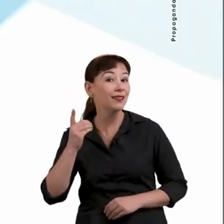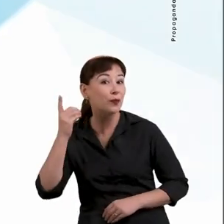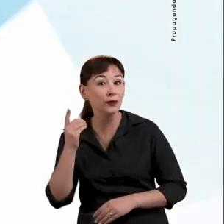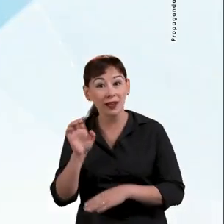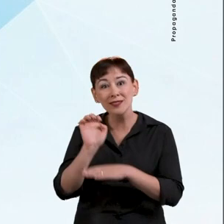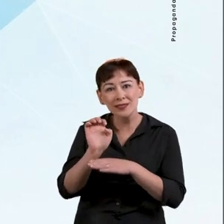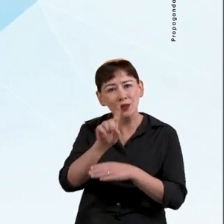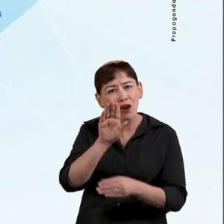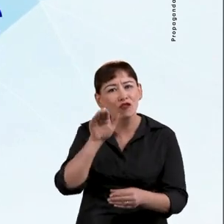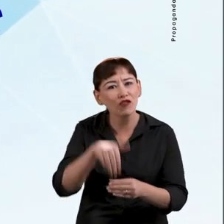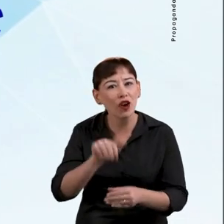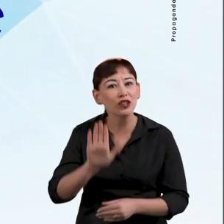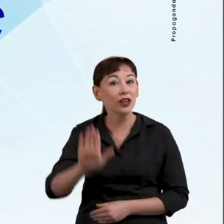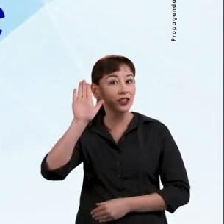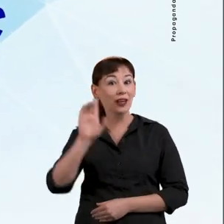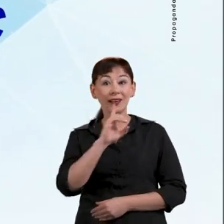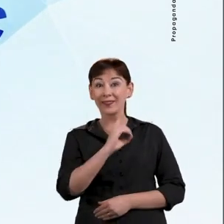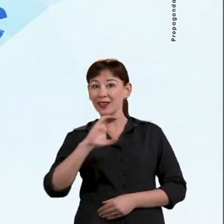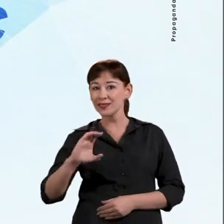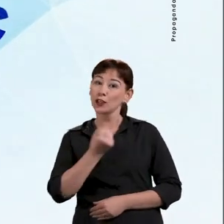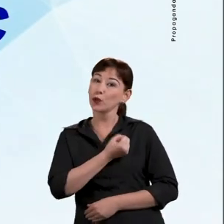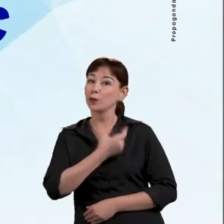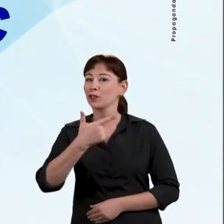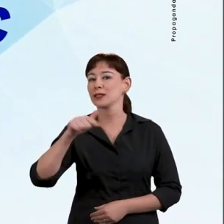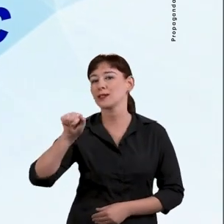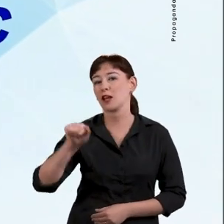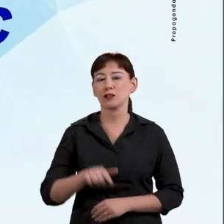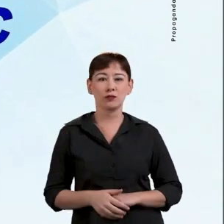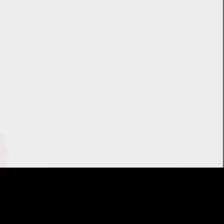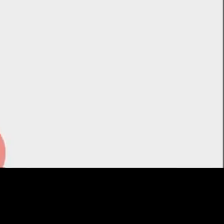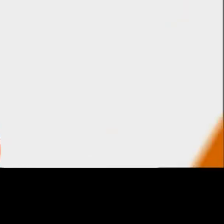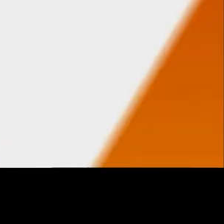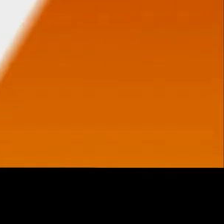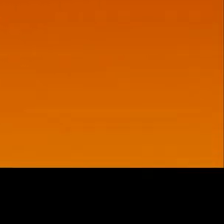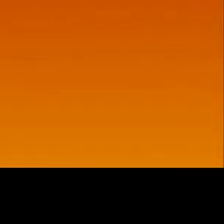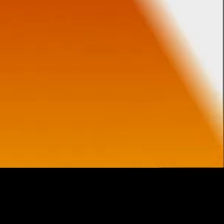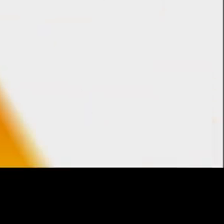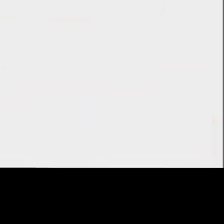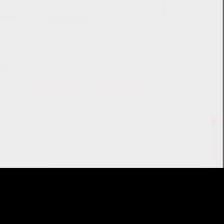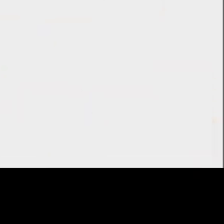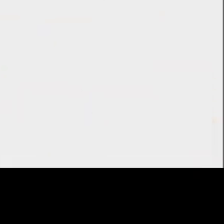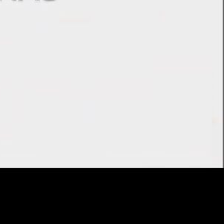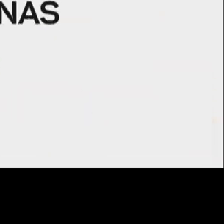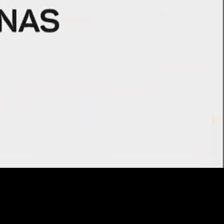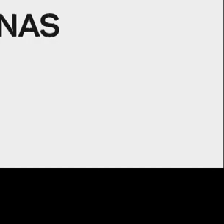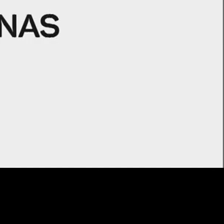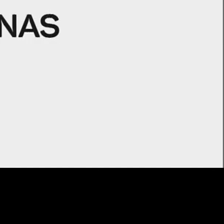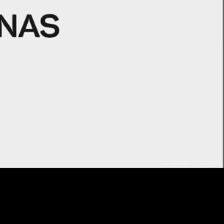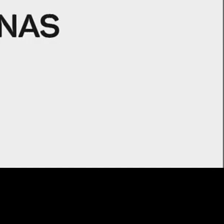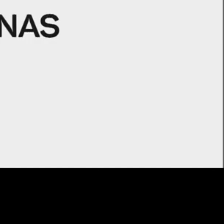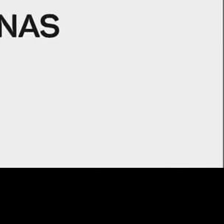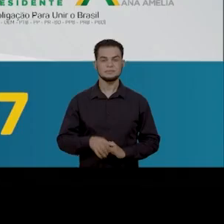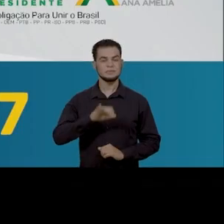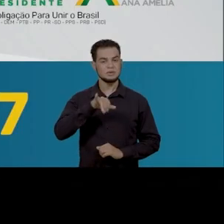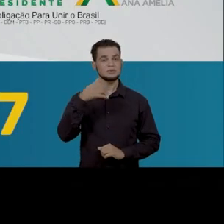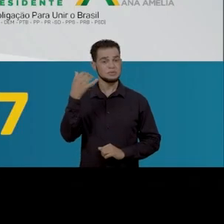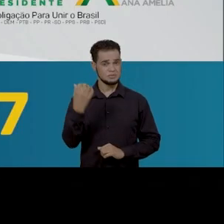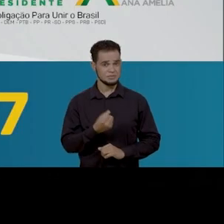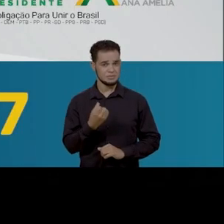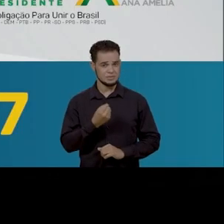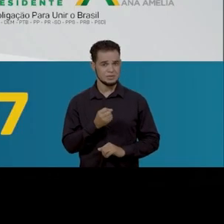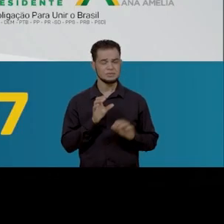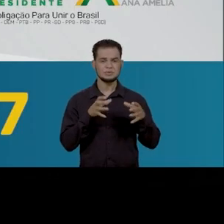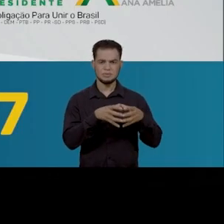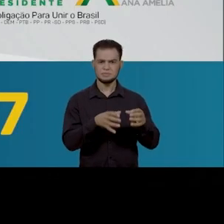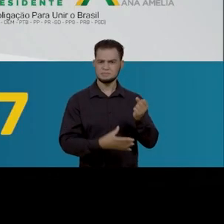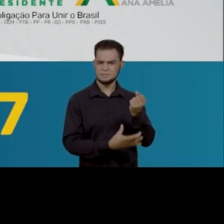Para deputado estadual, vote nos candidatos do DC 27. Coligação, juntos para reconstruir Minas. Sou João Leite,